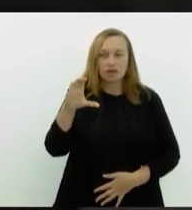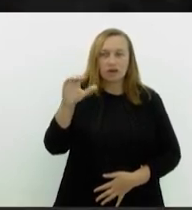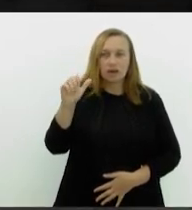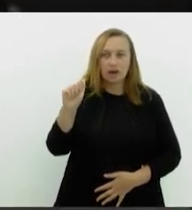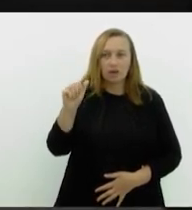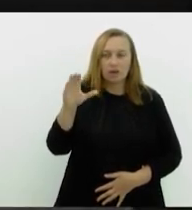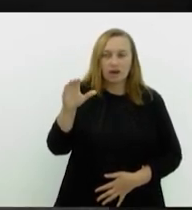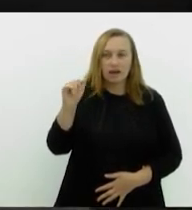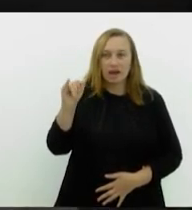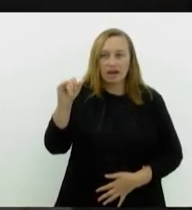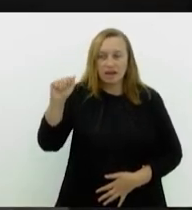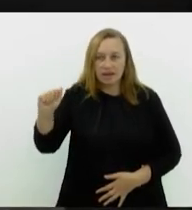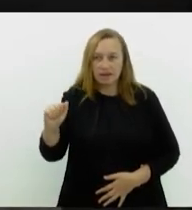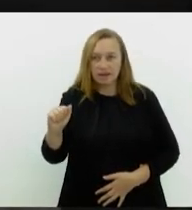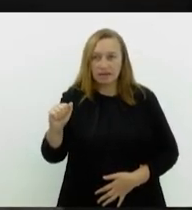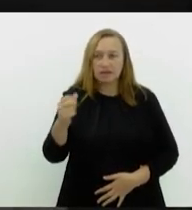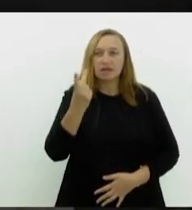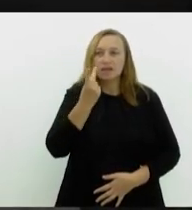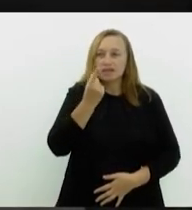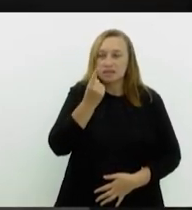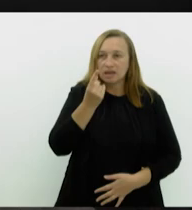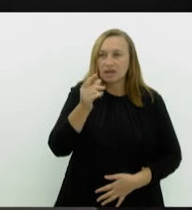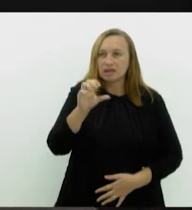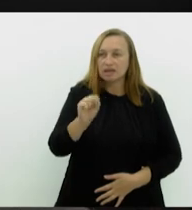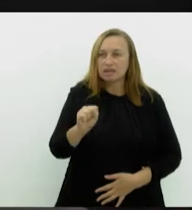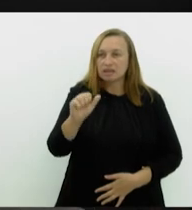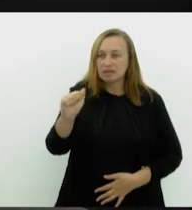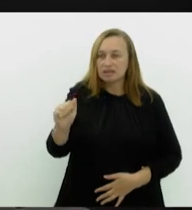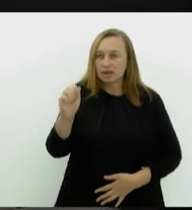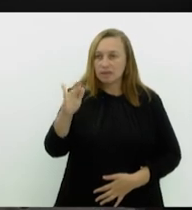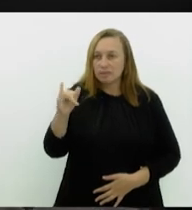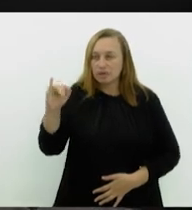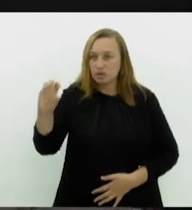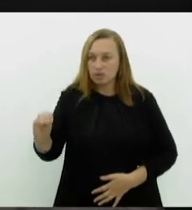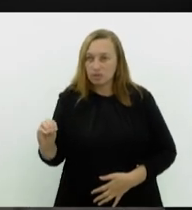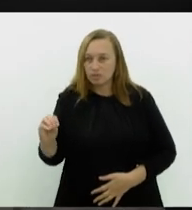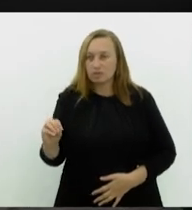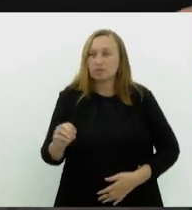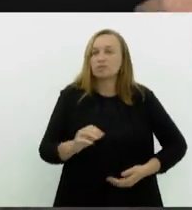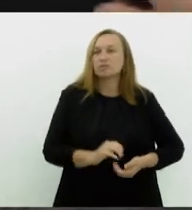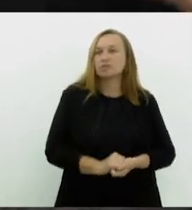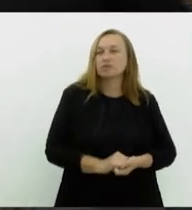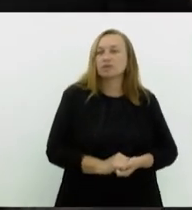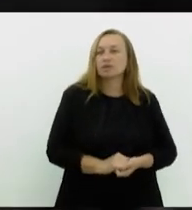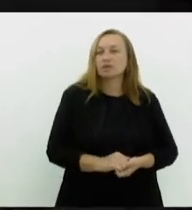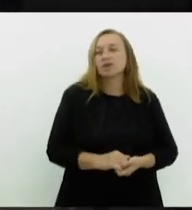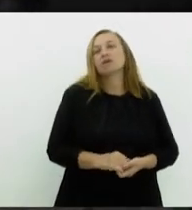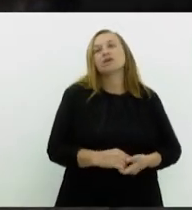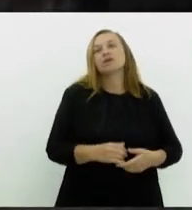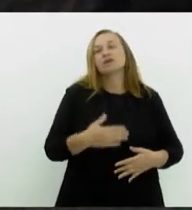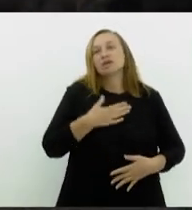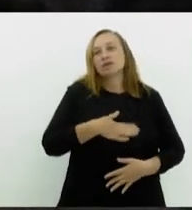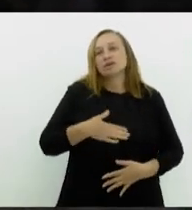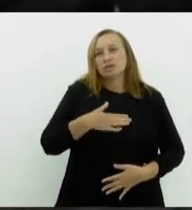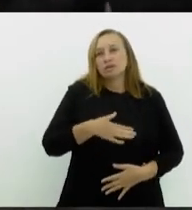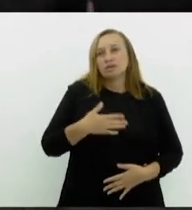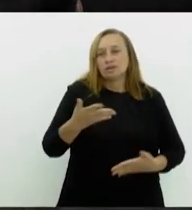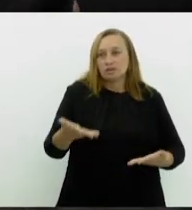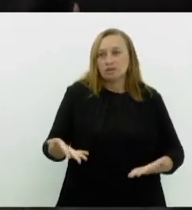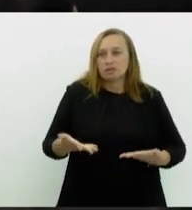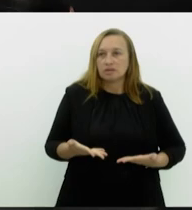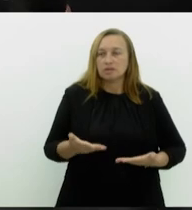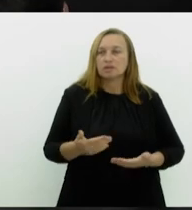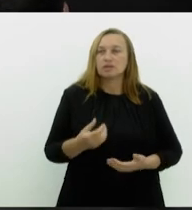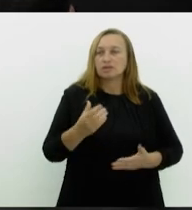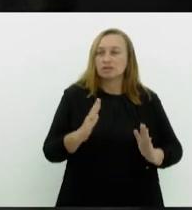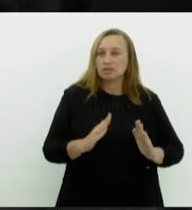Ceará, Sávio Nascimento. Seja bem-vindo a essa Assembleia Legislativa. Prazer tê-lo aqui. Sinta-se em casa. Presidente, pela